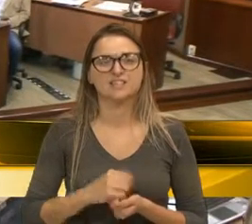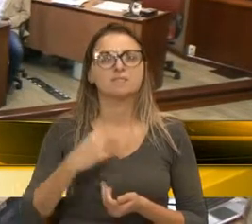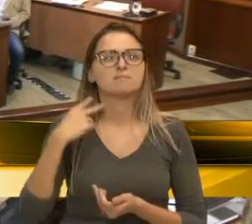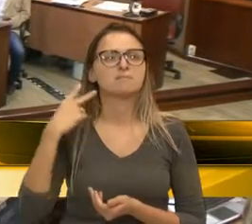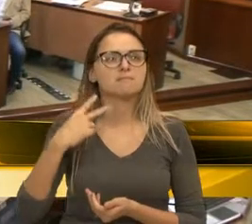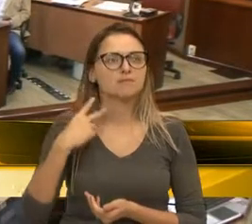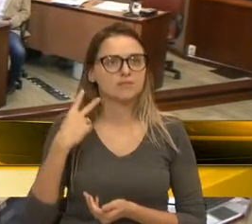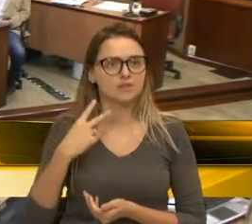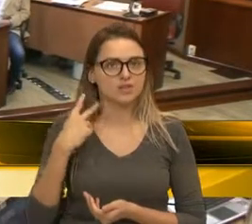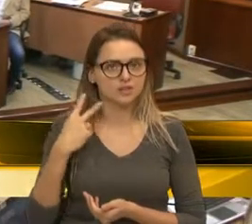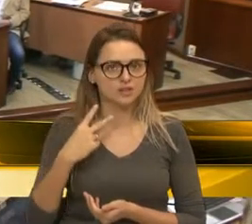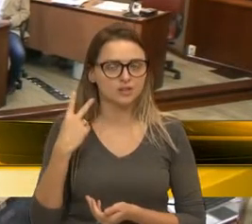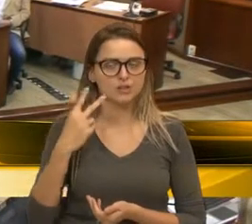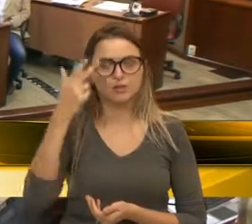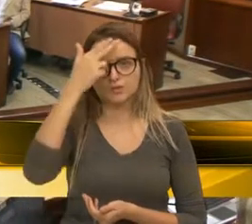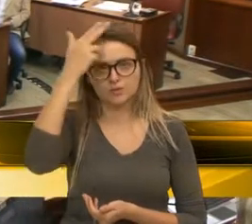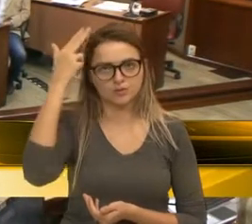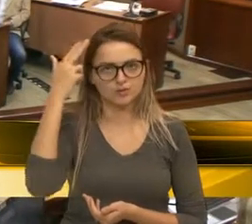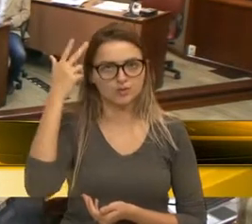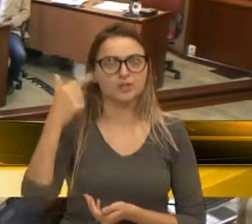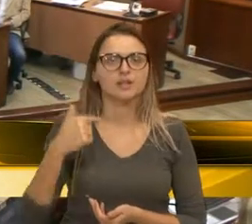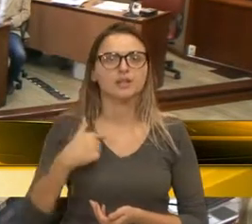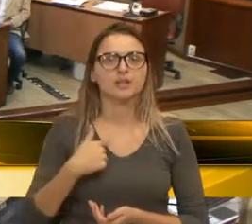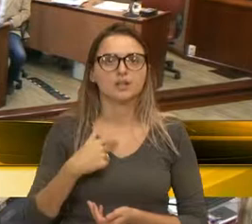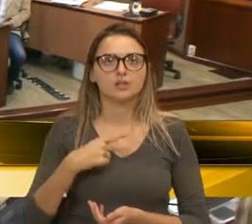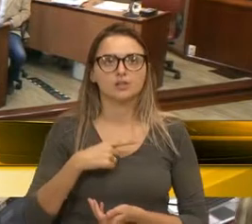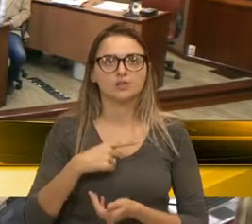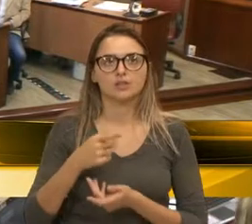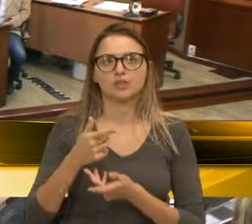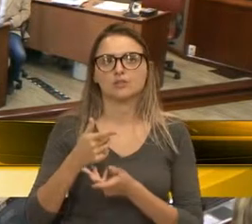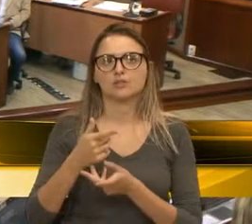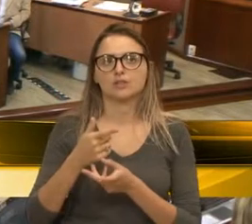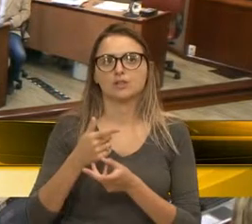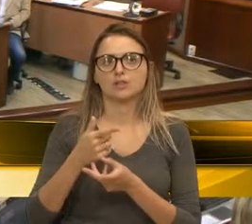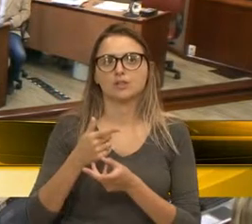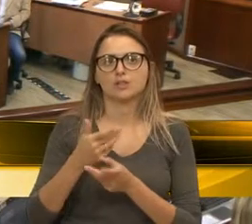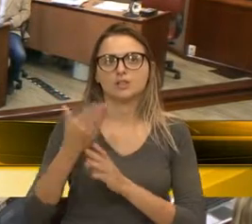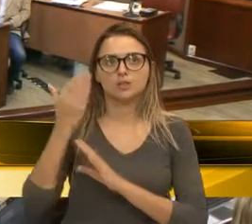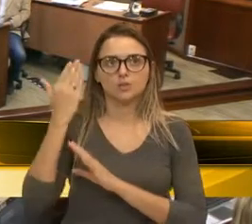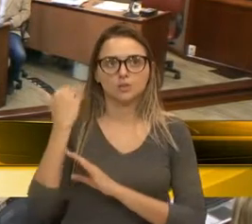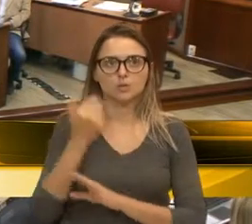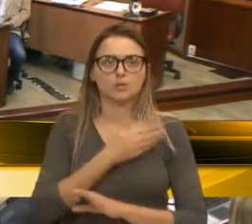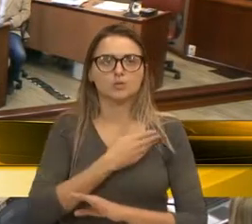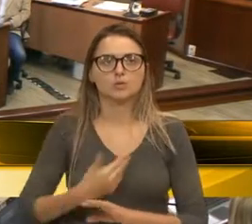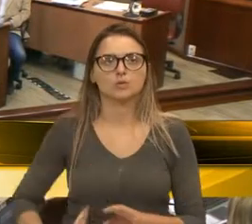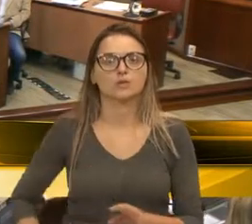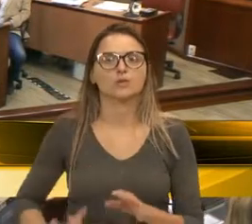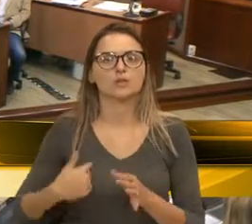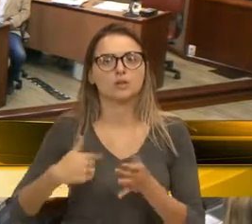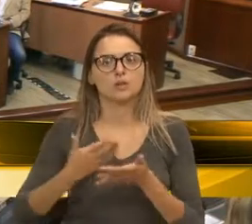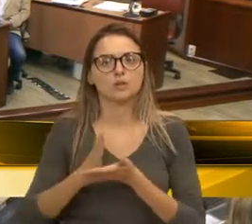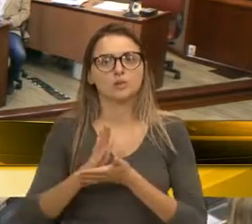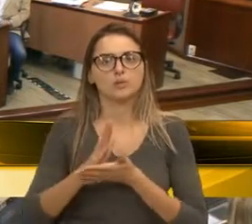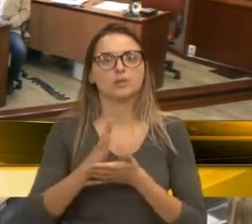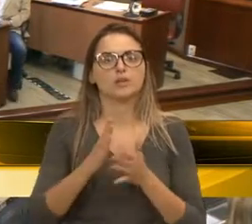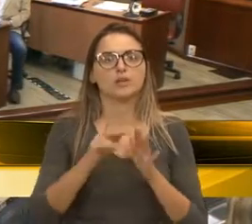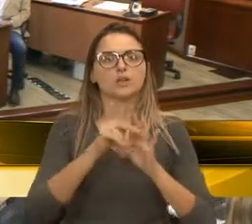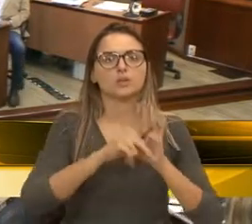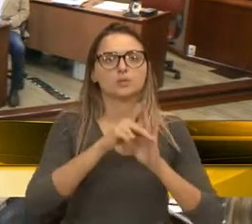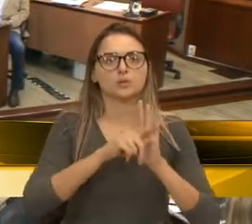Vereador Fábio Cassino, eu tive a oportunidade na legislatura passada de aprovar também o projeto de lei de sua